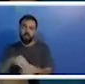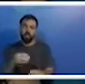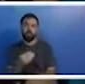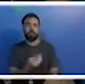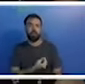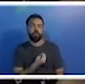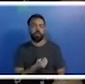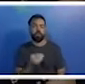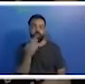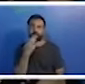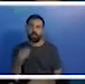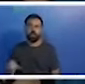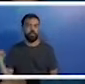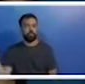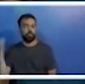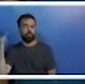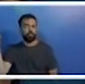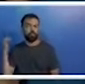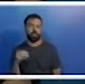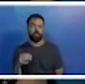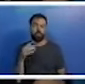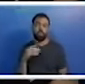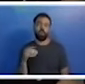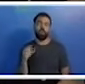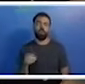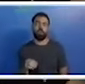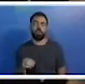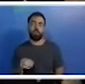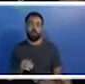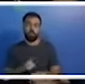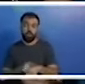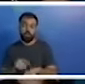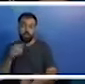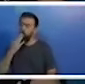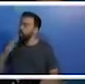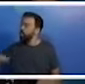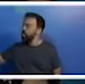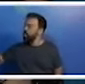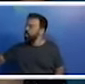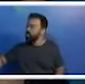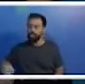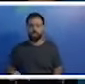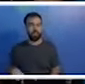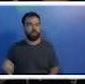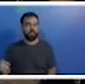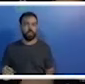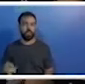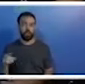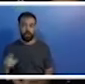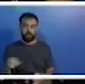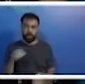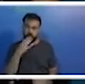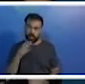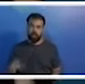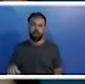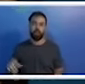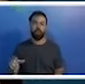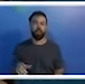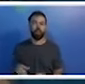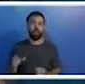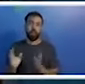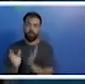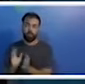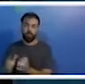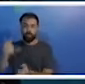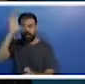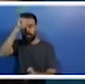criança na infância a uma maior facilidade de se aprender uma nova língua com a Libras assim elas poderão se comunicar com